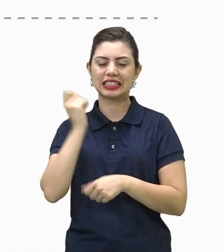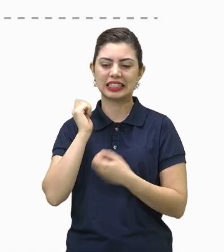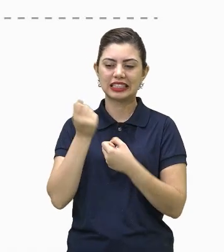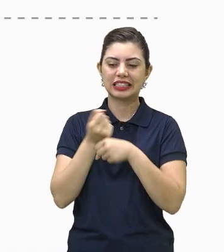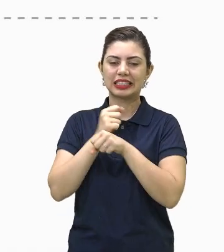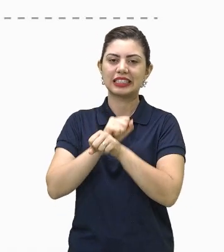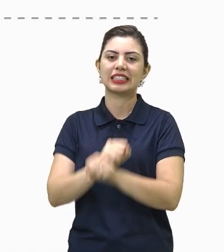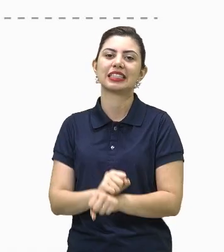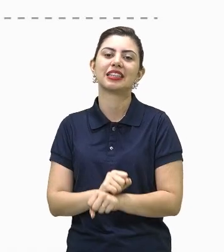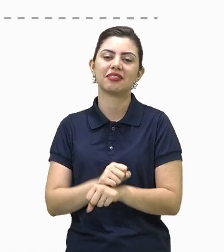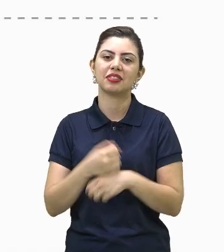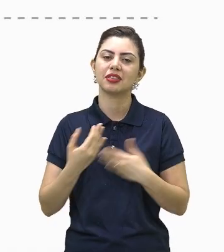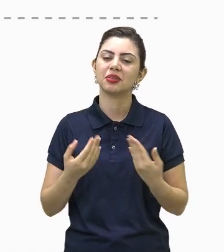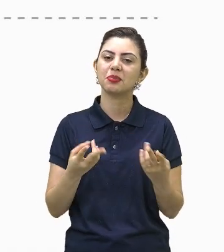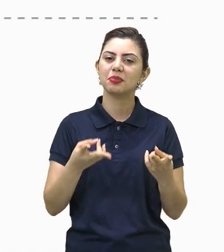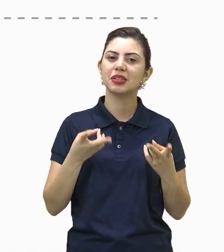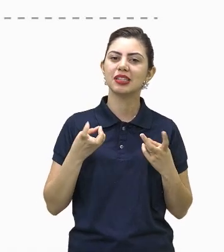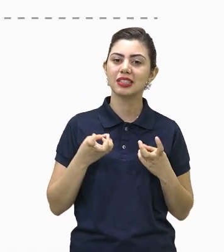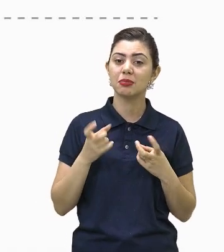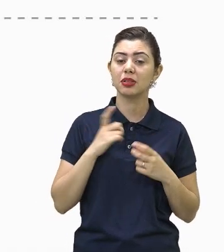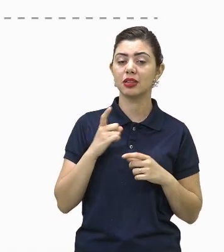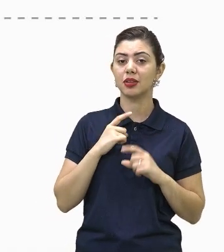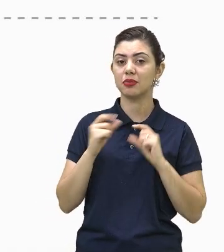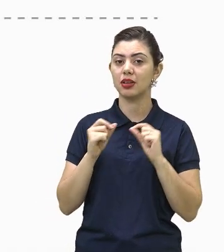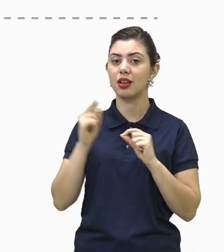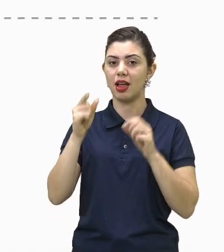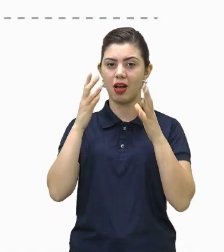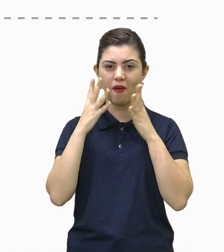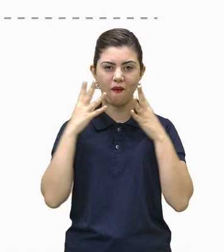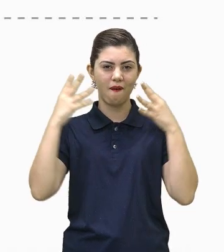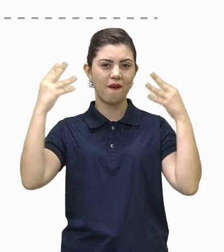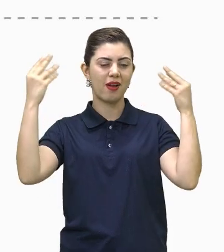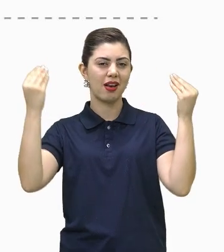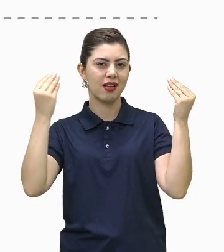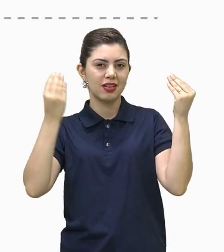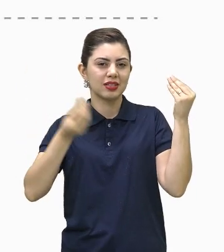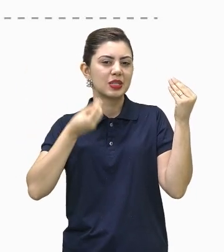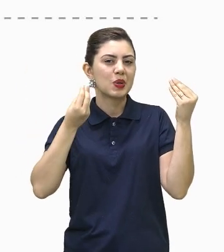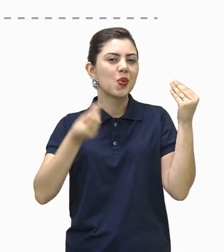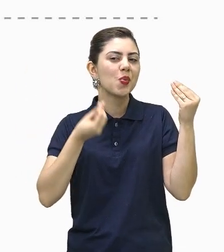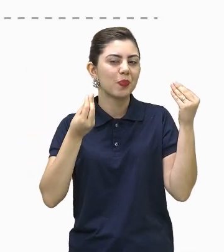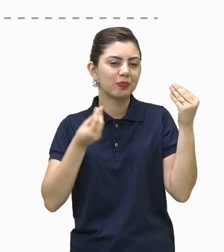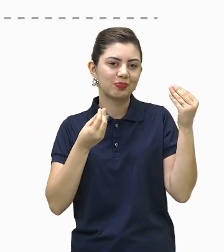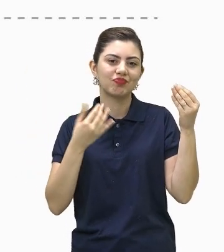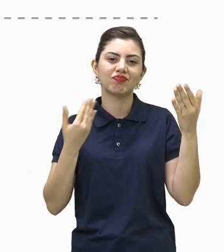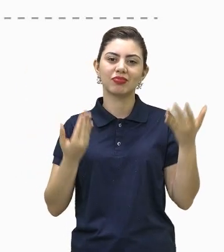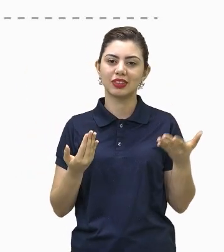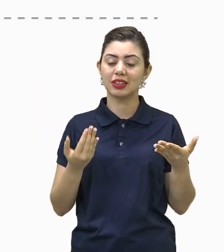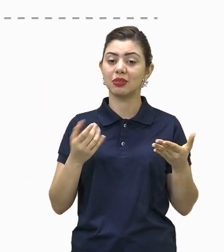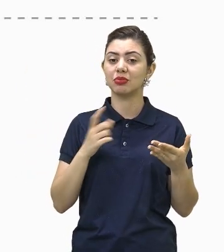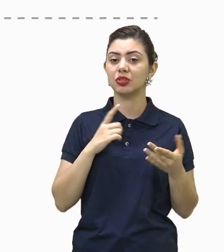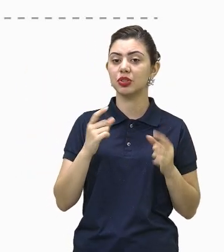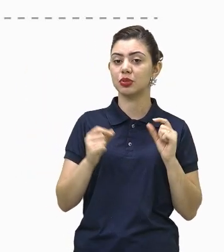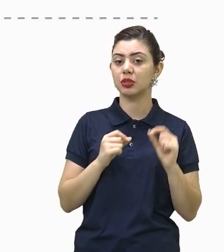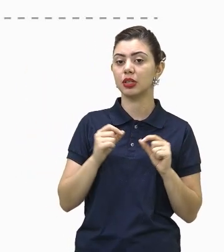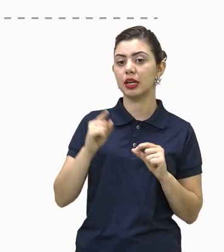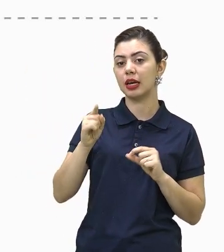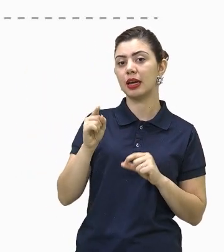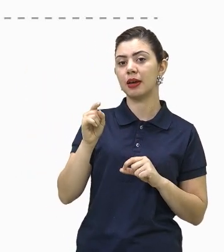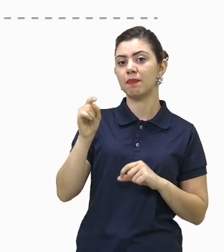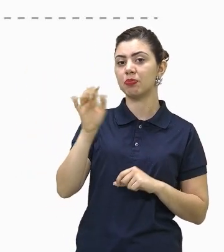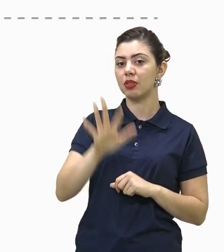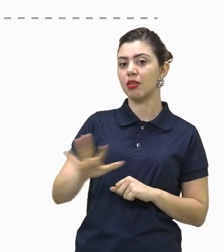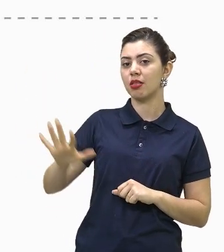exatamente desse domínio, então, ali holandês, tá certo? Que fica, então, ali, né, nessa parte ali de